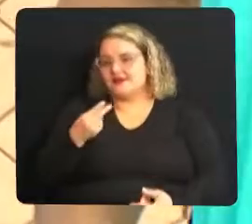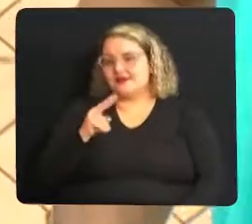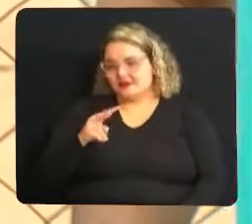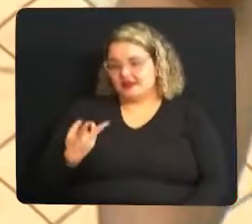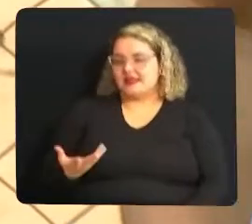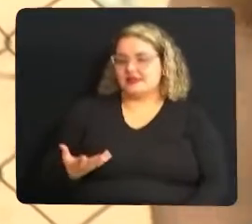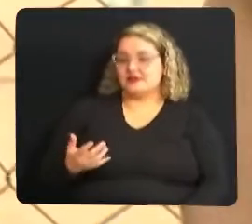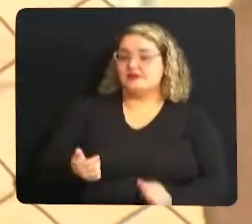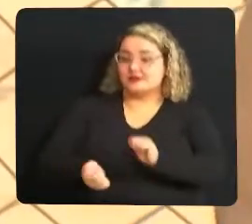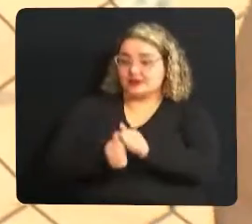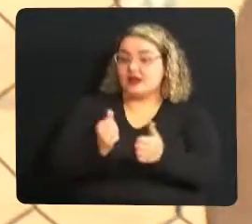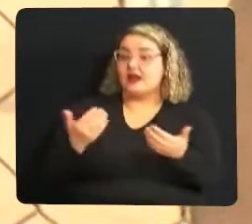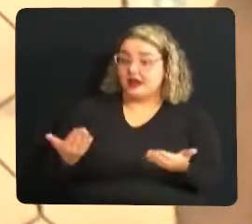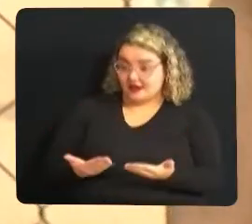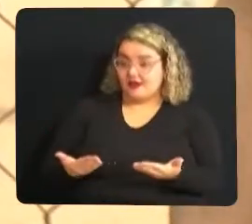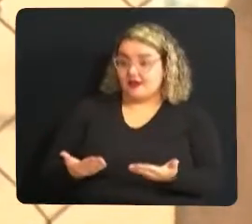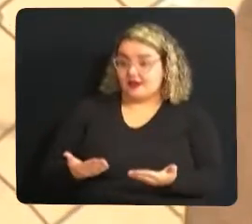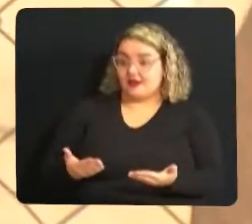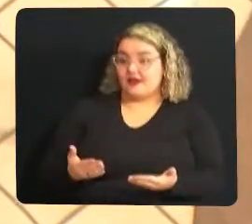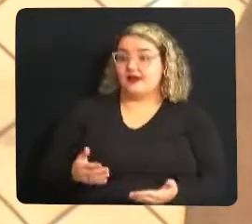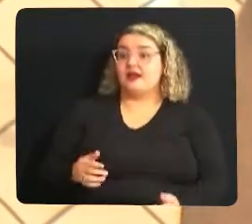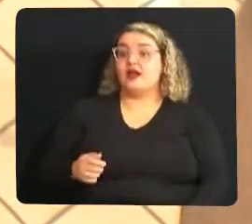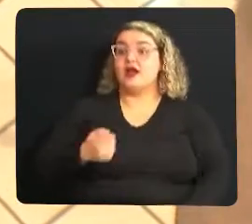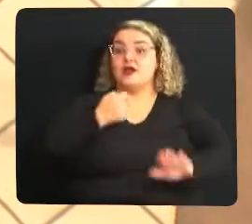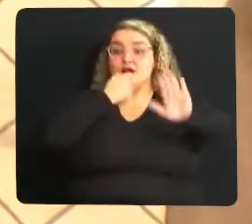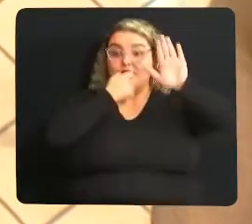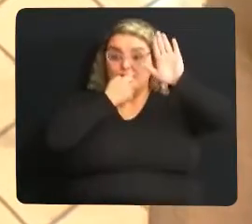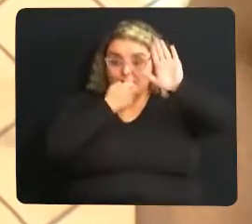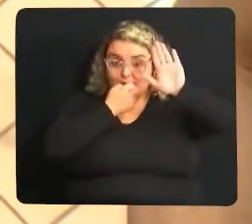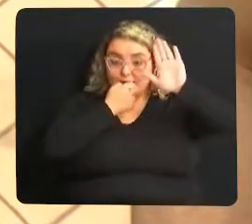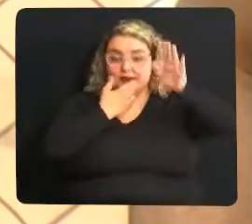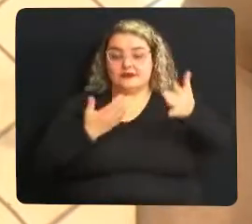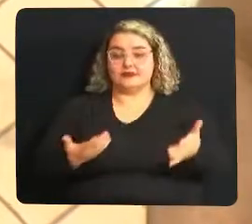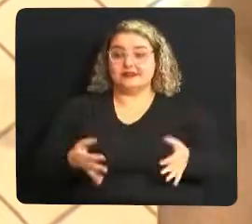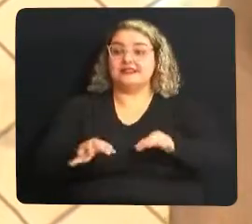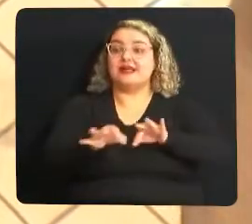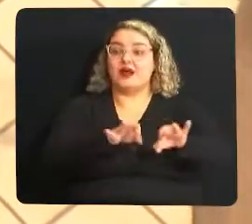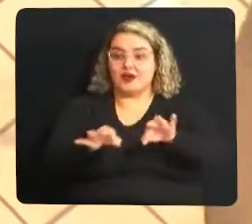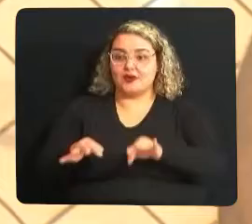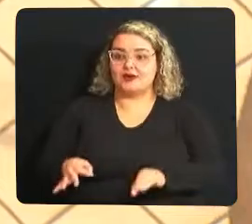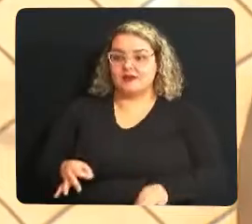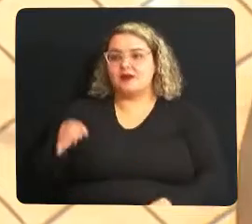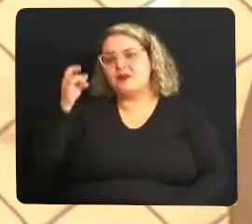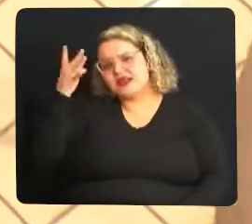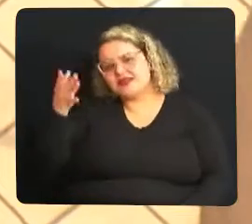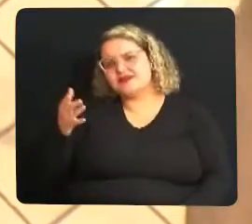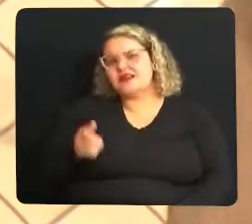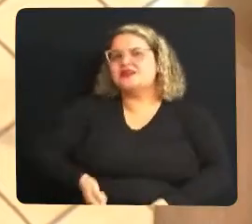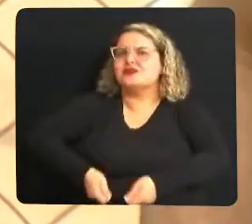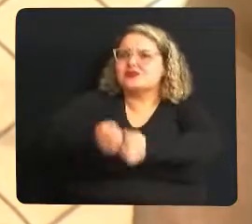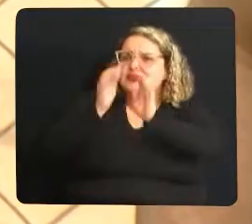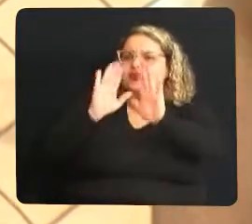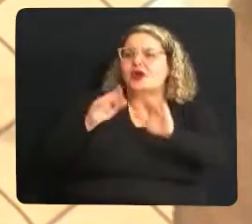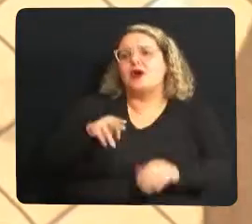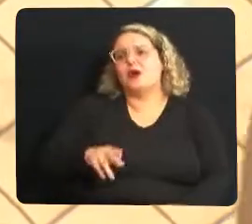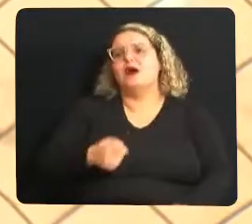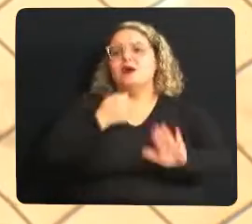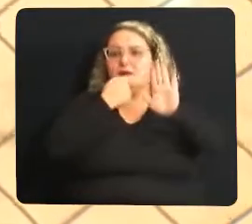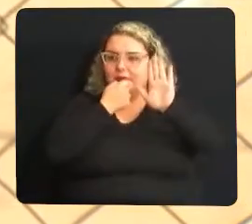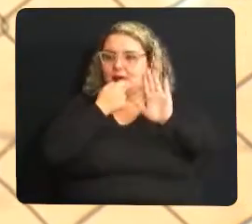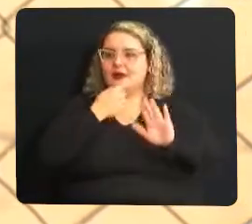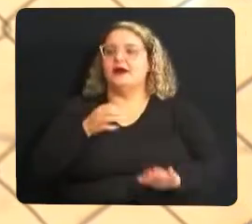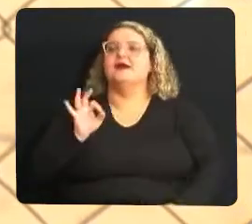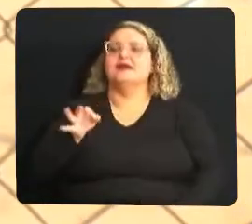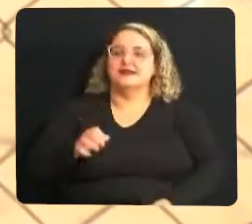jogadora dessa vez ela vai estar como árbitro na organização é mais fácil jogar o é mais fácil apitar